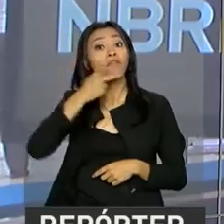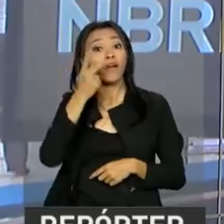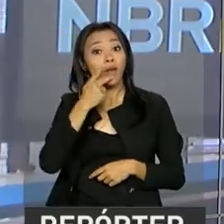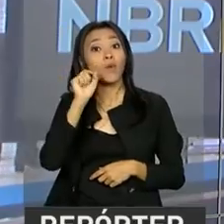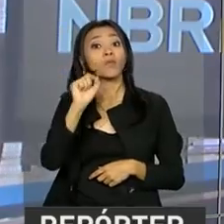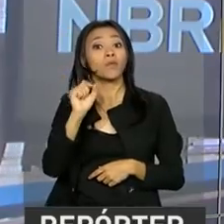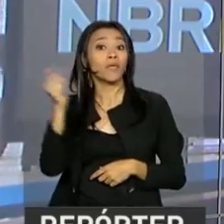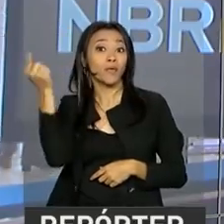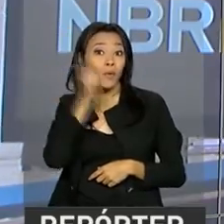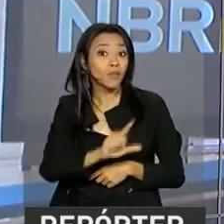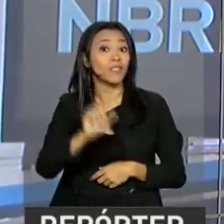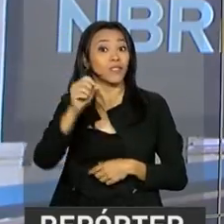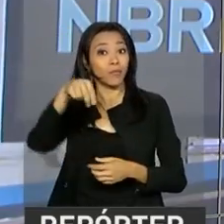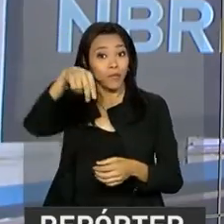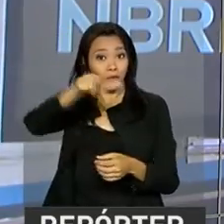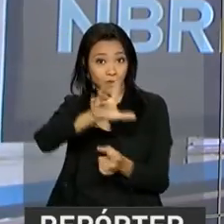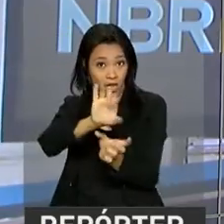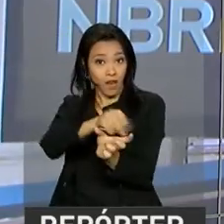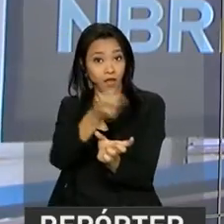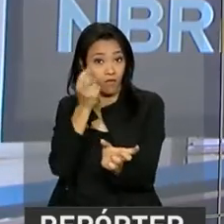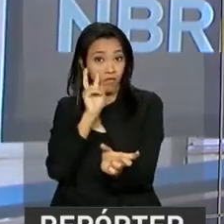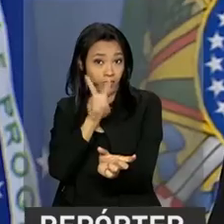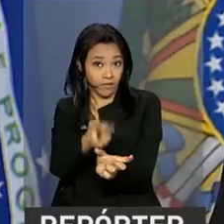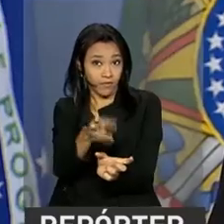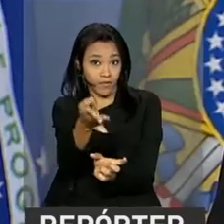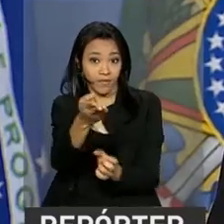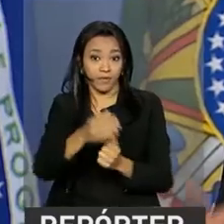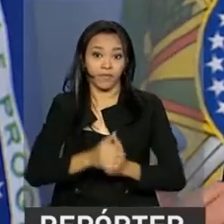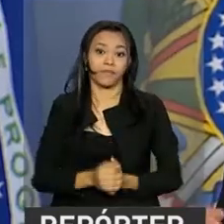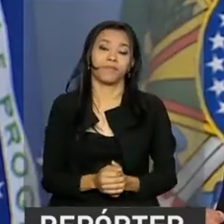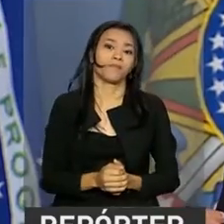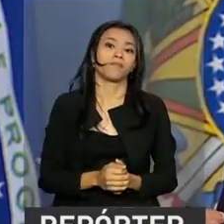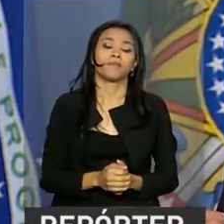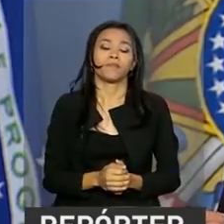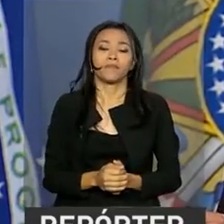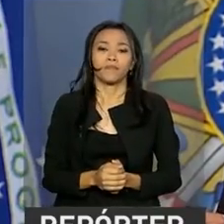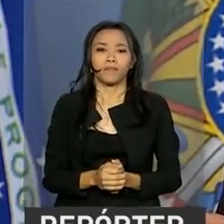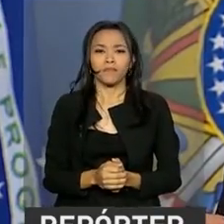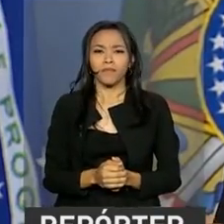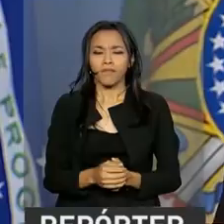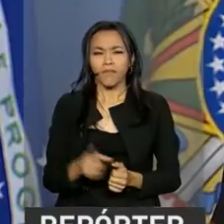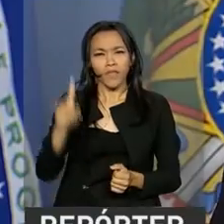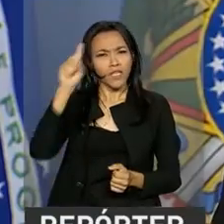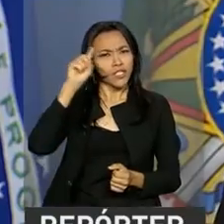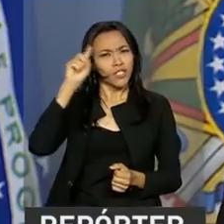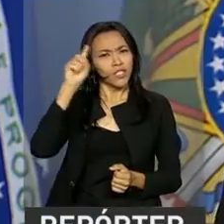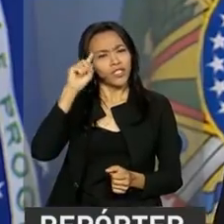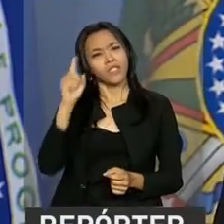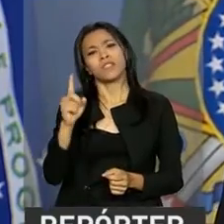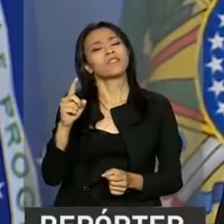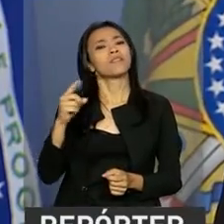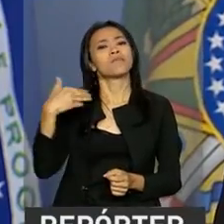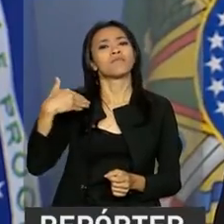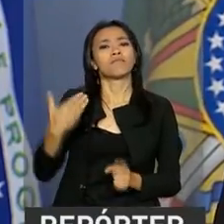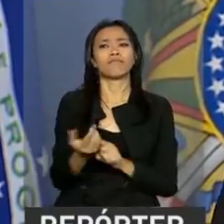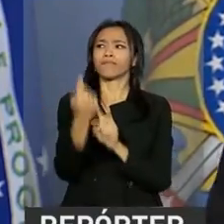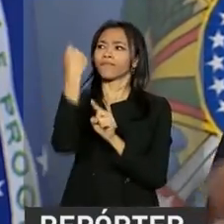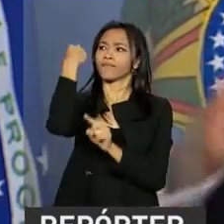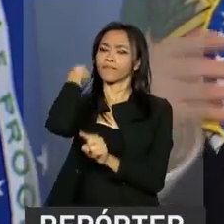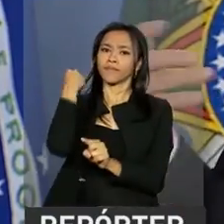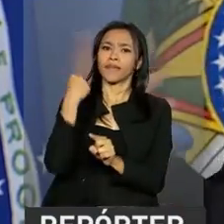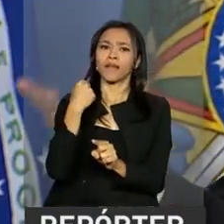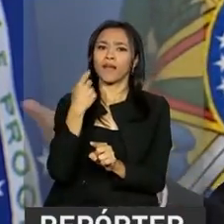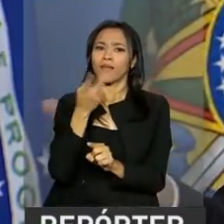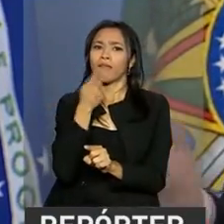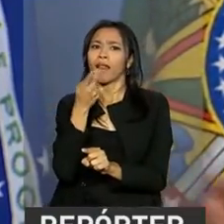resultado alcançado pelo leilão. Vamos ver. Há dias atrás, alardeava-se que talvez